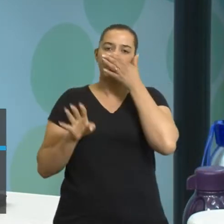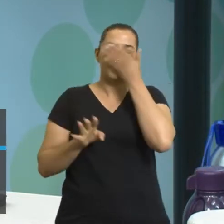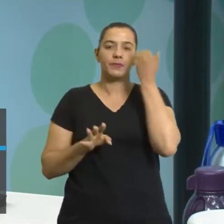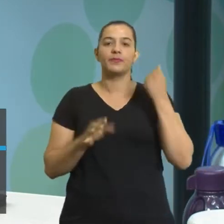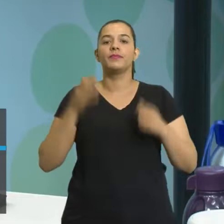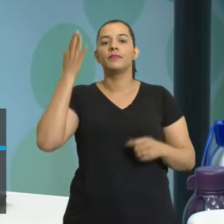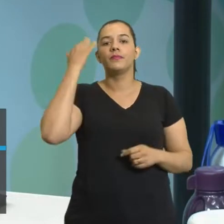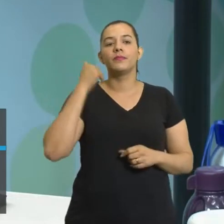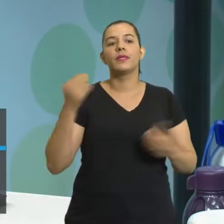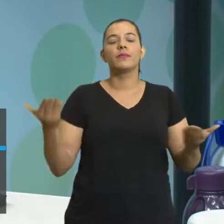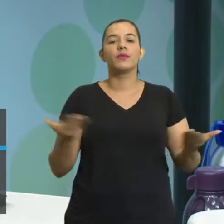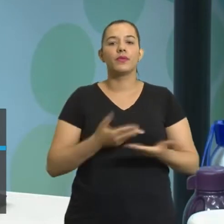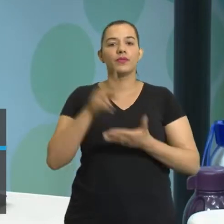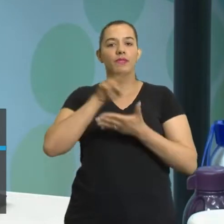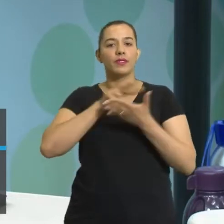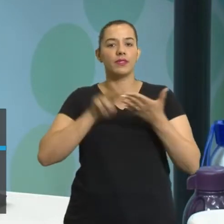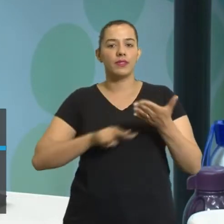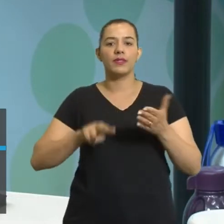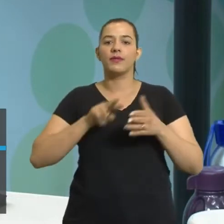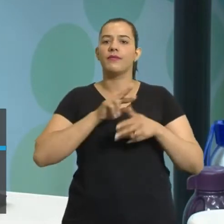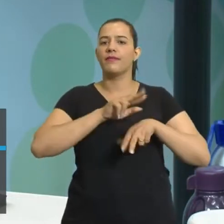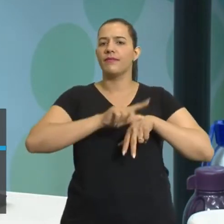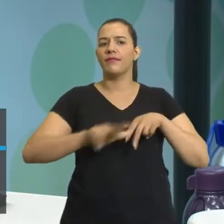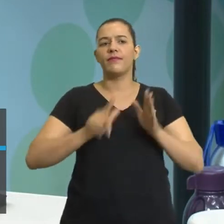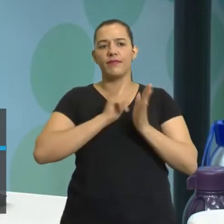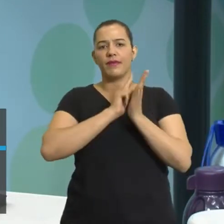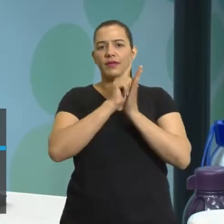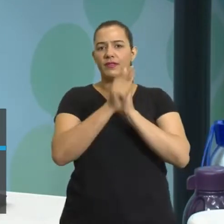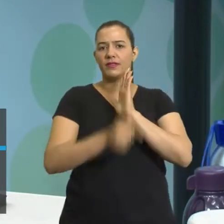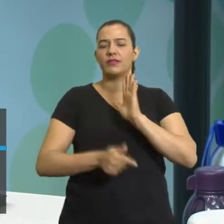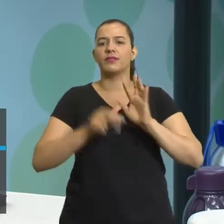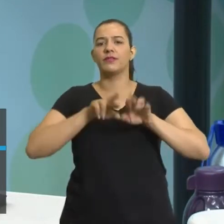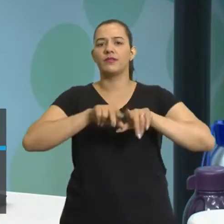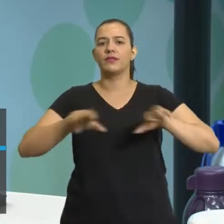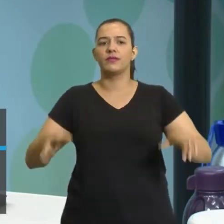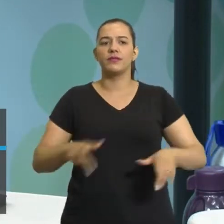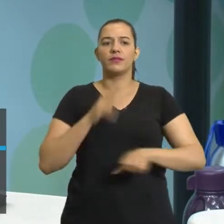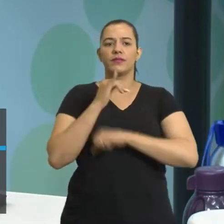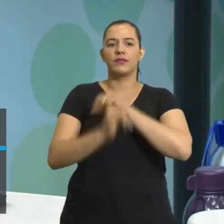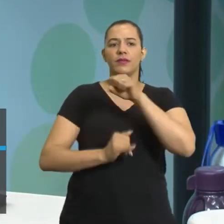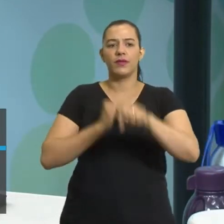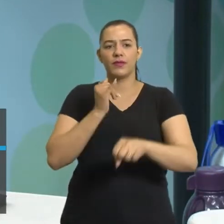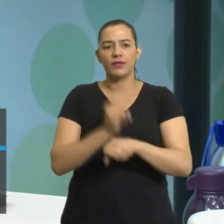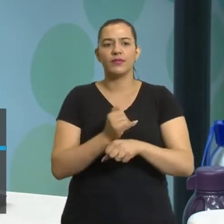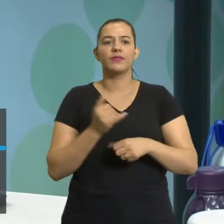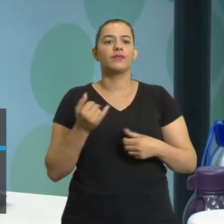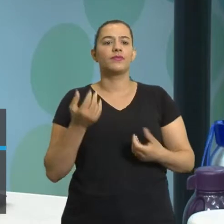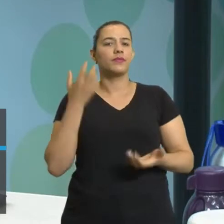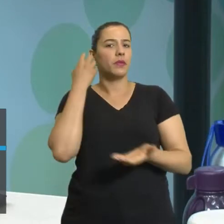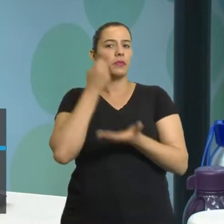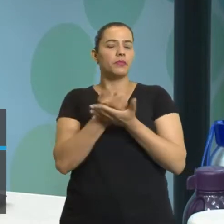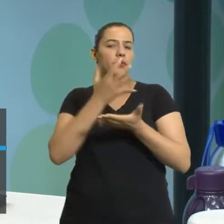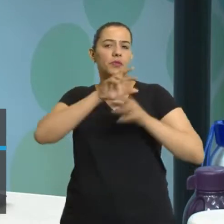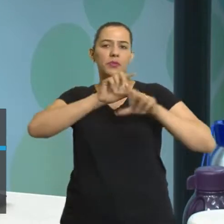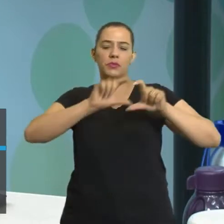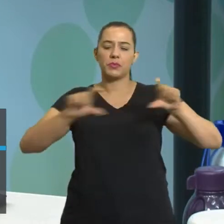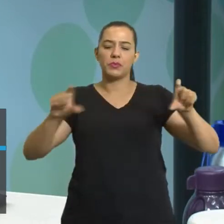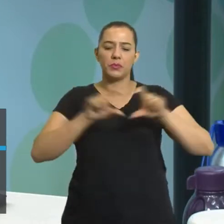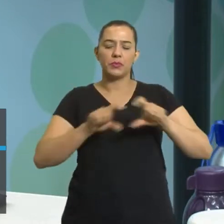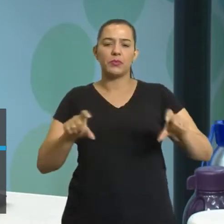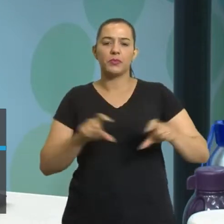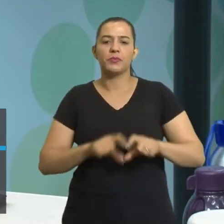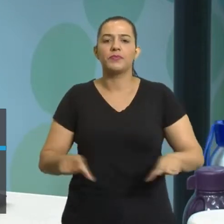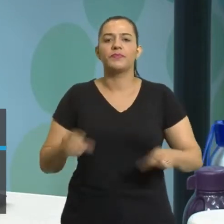sabe que eles leem hoje em dia muitos gêneros aí disponíveis nas mídias sociais, os posts, tudo isso, né,